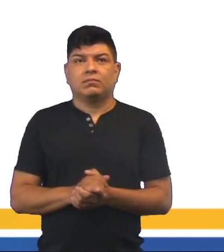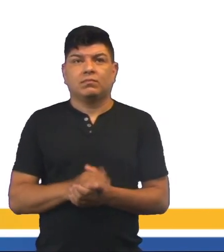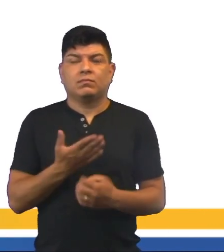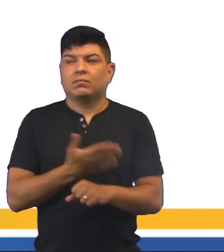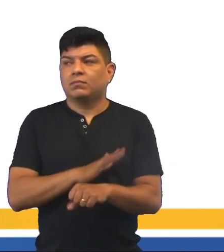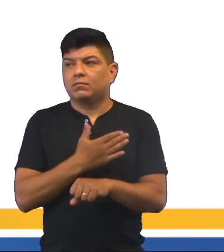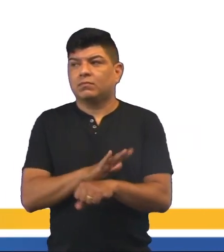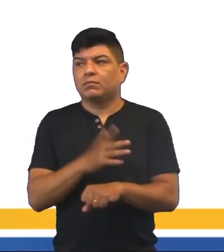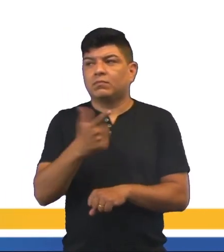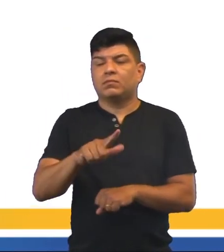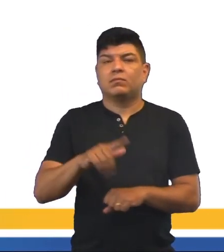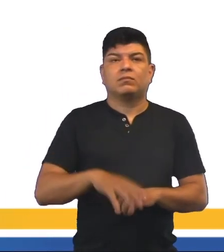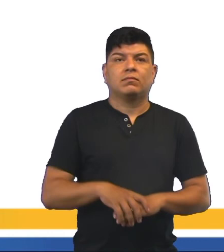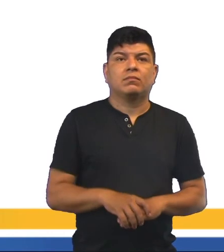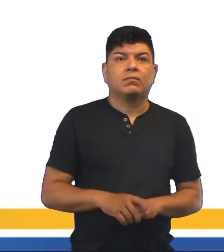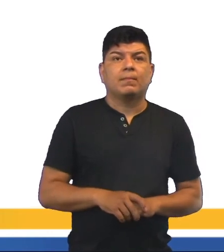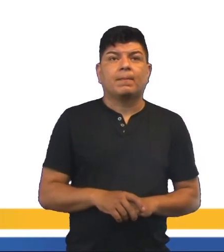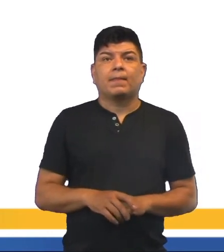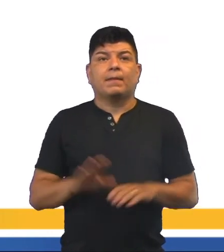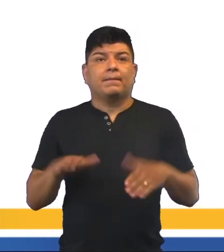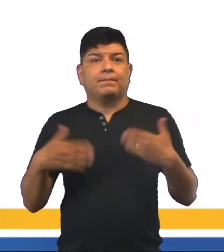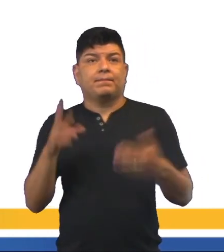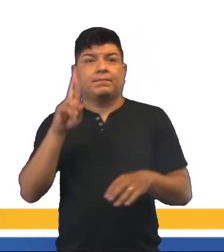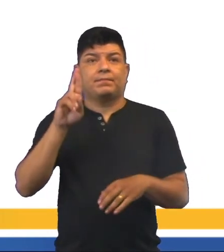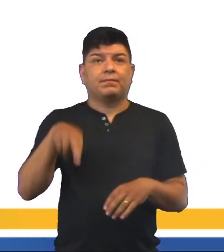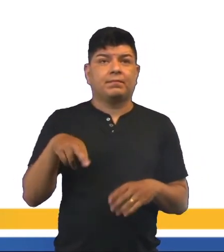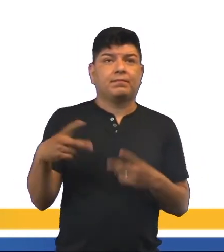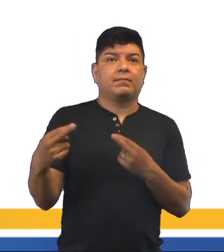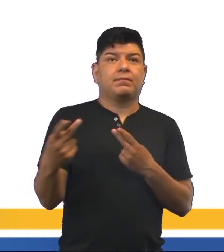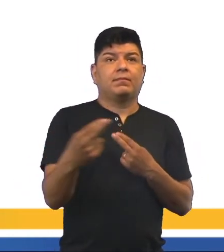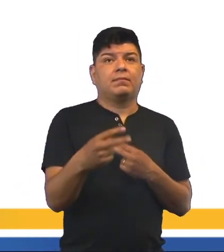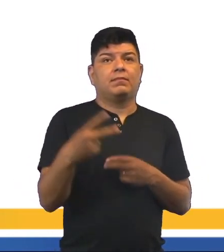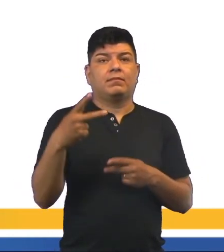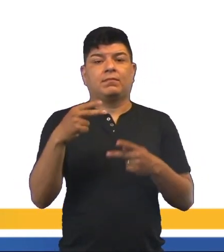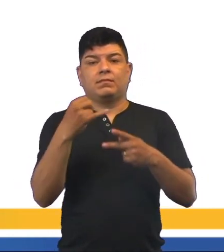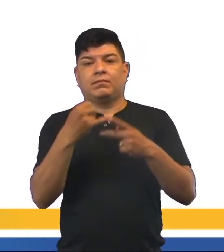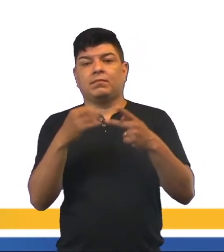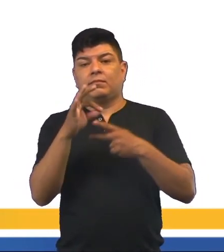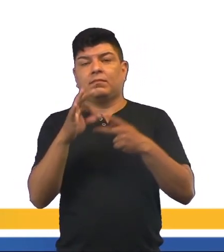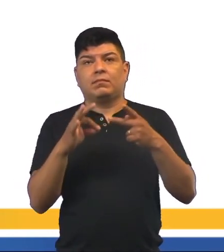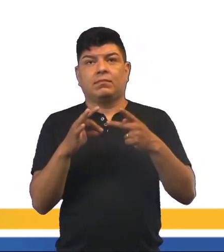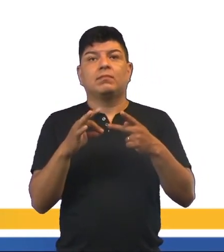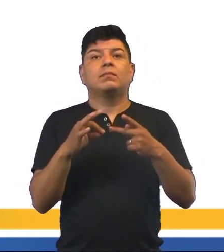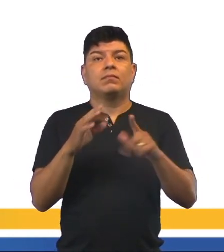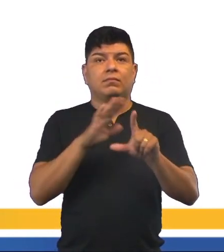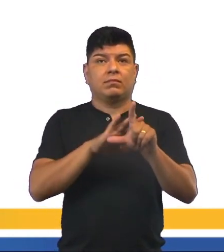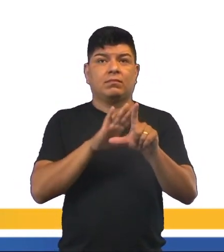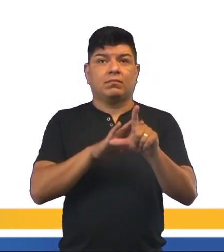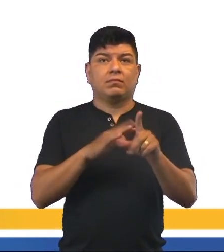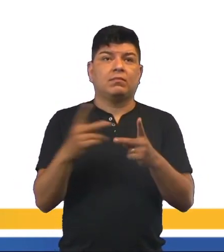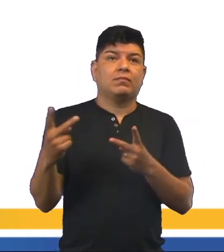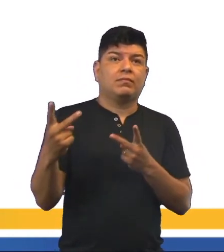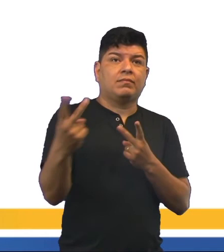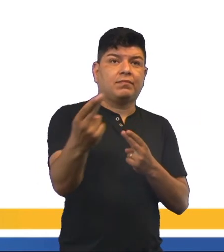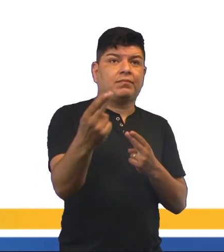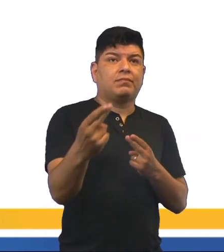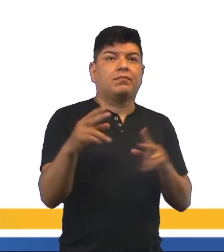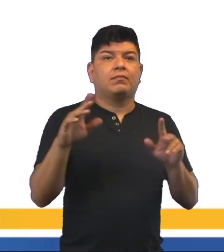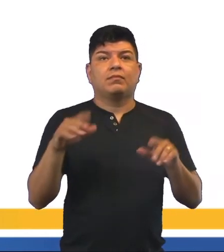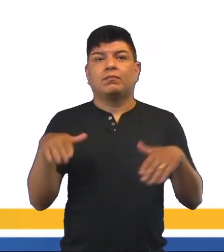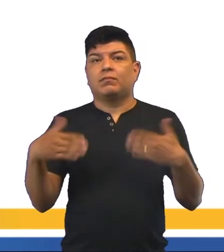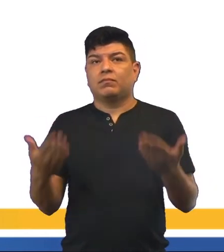Vamos praticar mais uma? Qual a razão de semelhança entre dois polígonos cujas áreas são respectivamente iguais